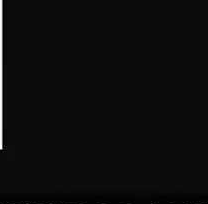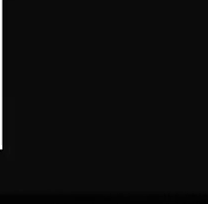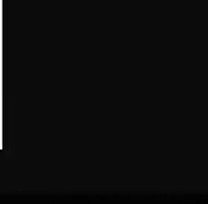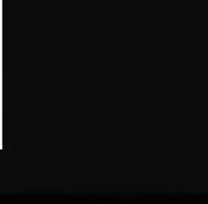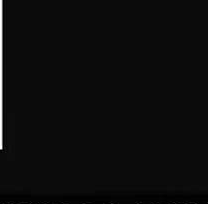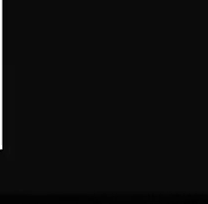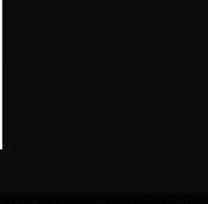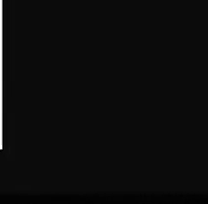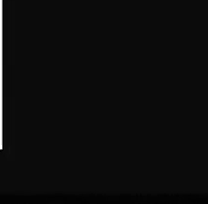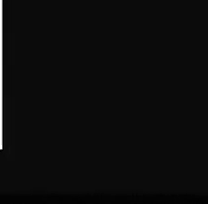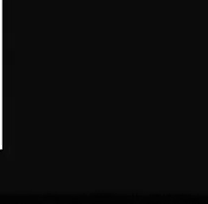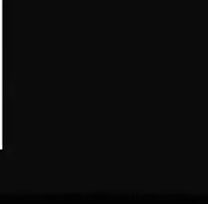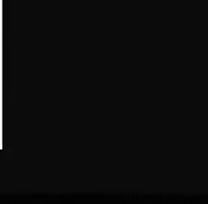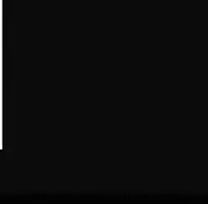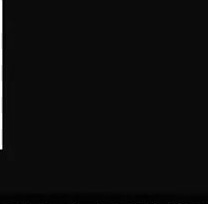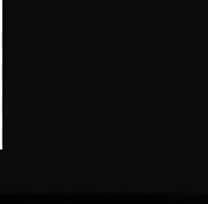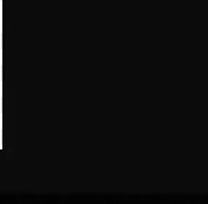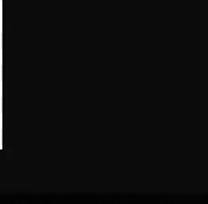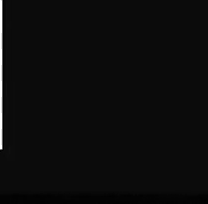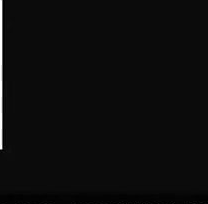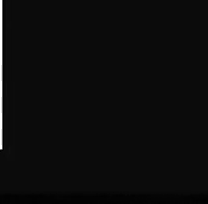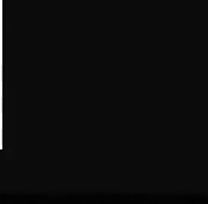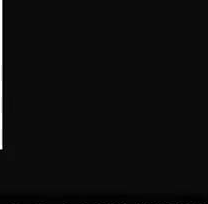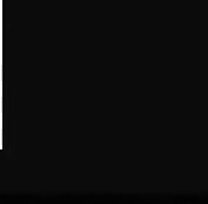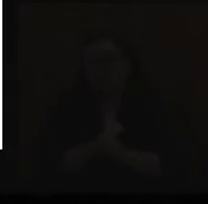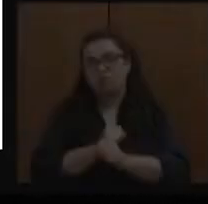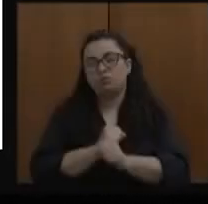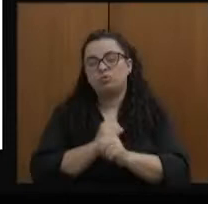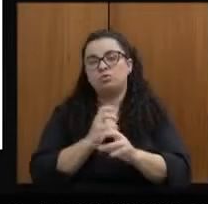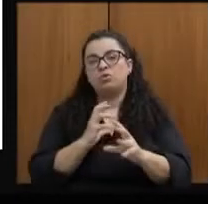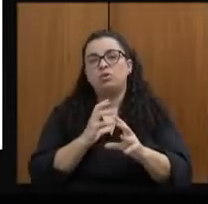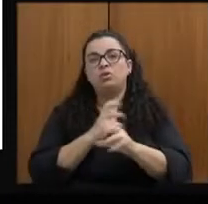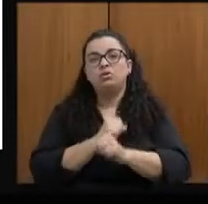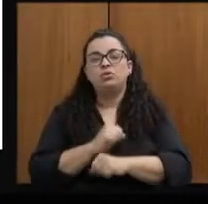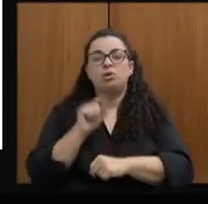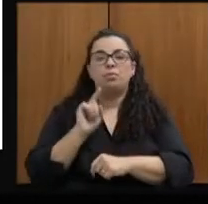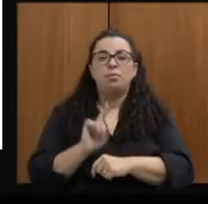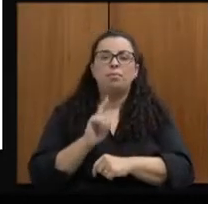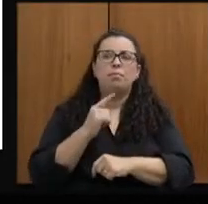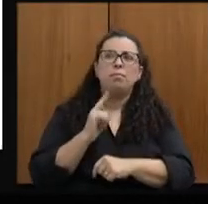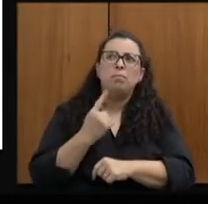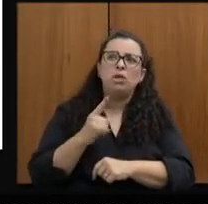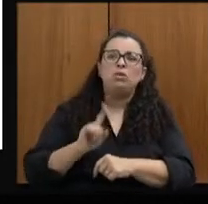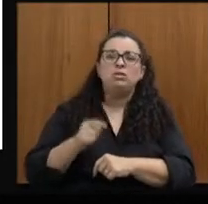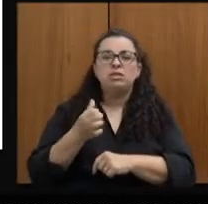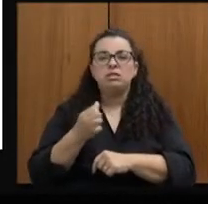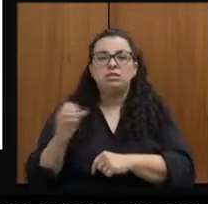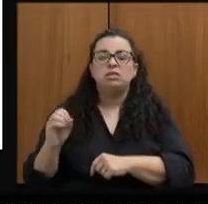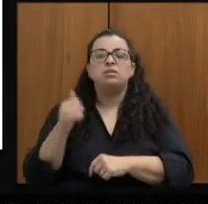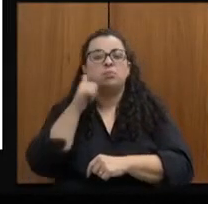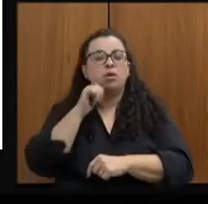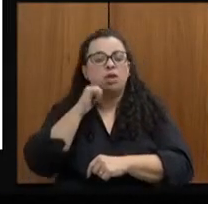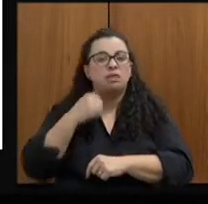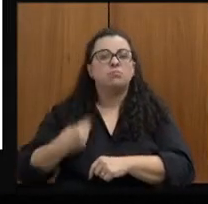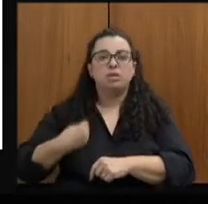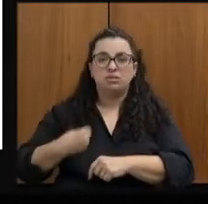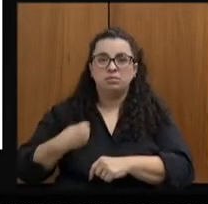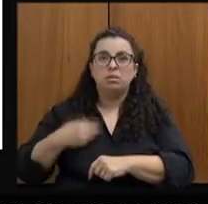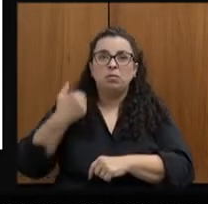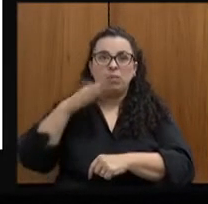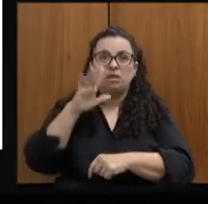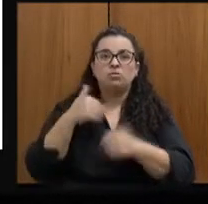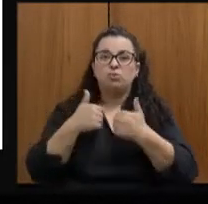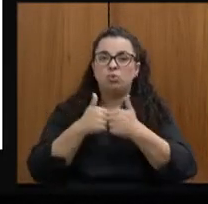e 16 caravanas desde 2019. O projeto de banco de empregos, A Vez Delas, de iniciativa